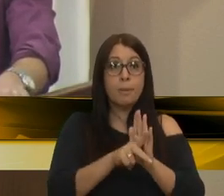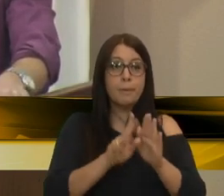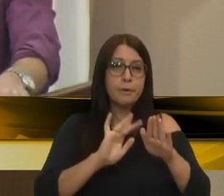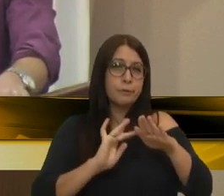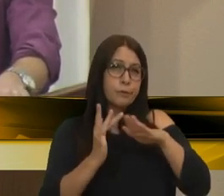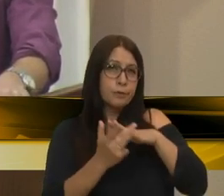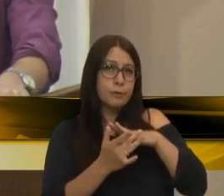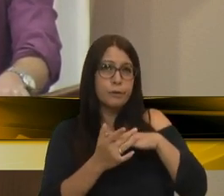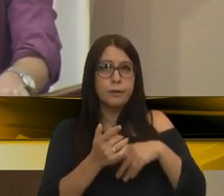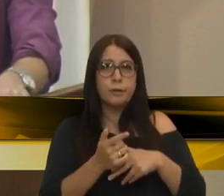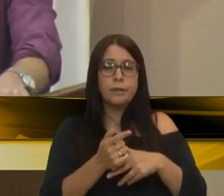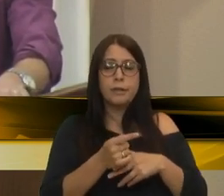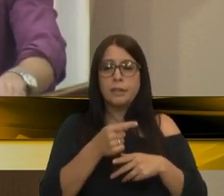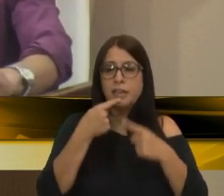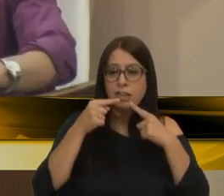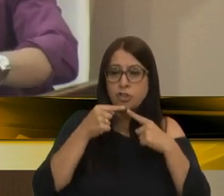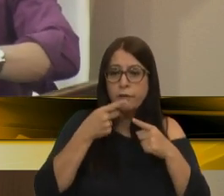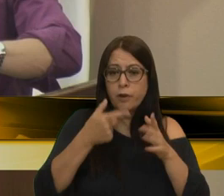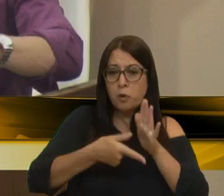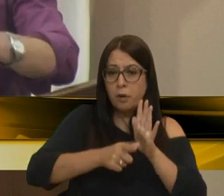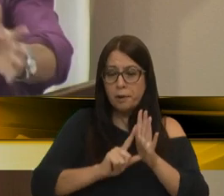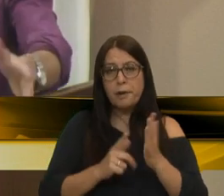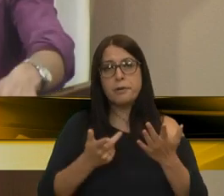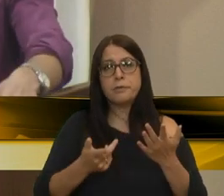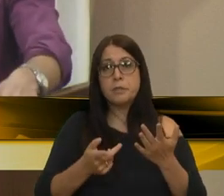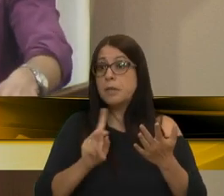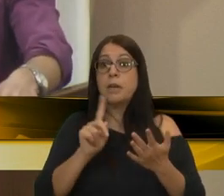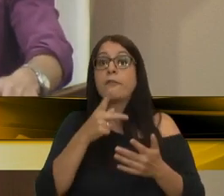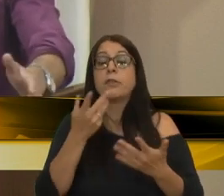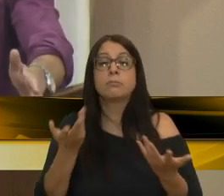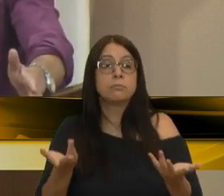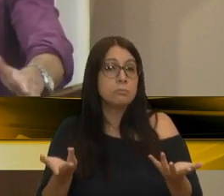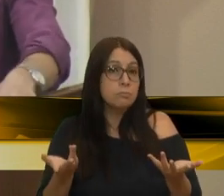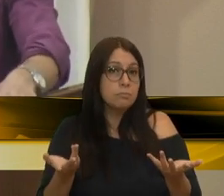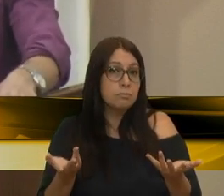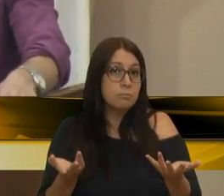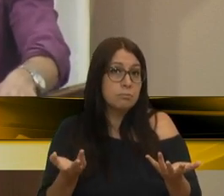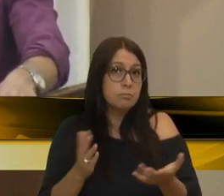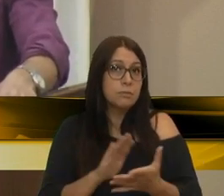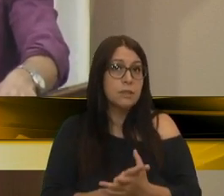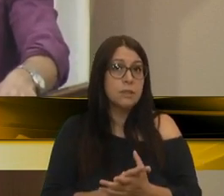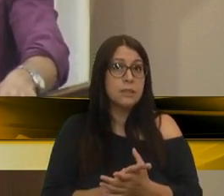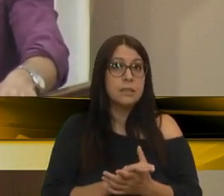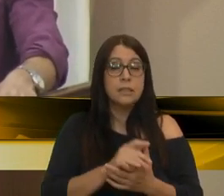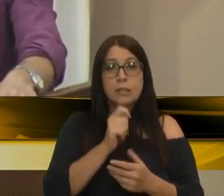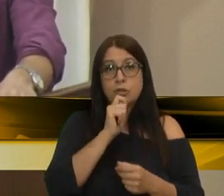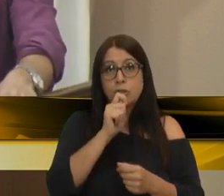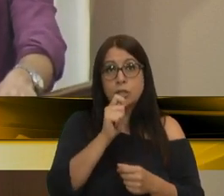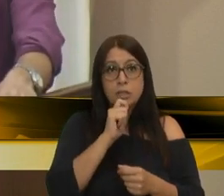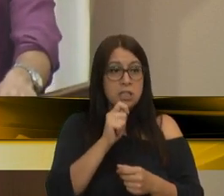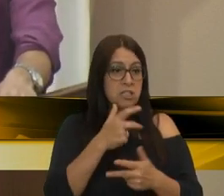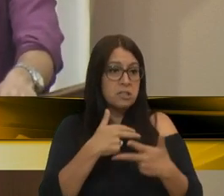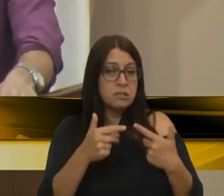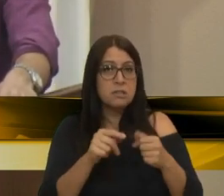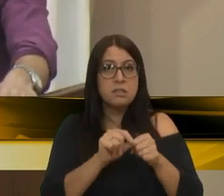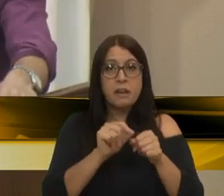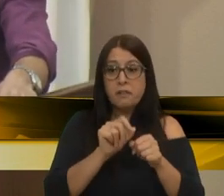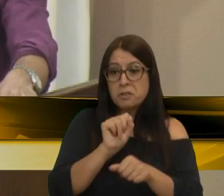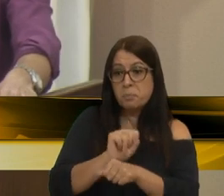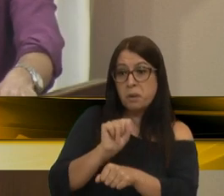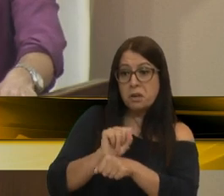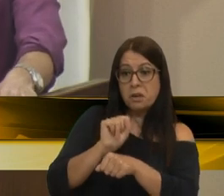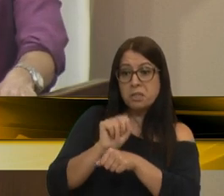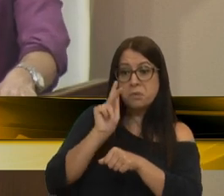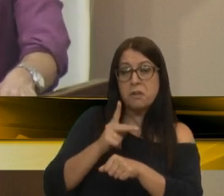que criticam quem já falou antes e quem não falou. Então, esses são jornalistas de janela que ficam esperando as